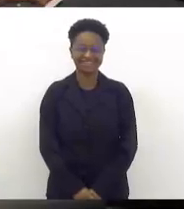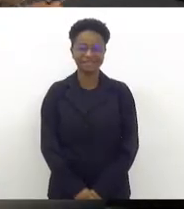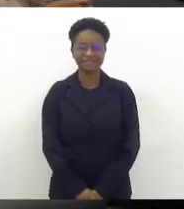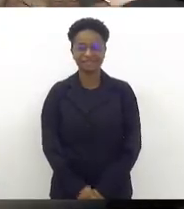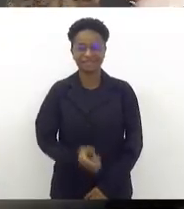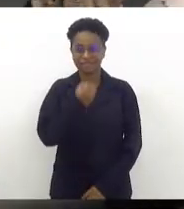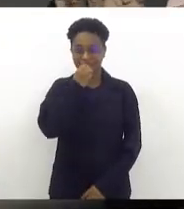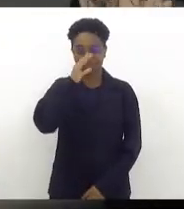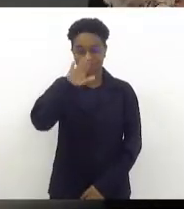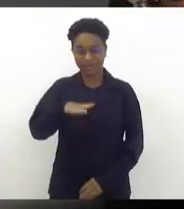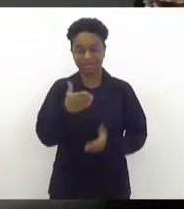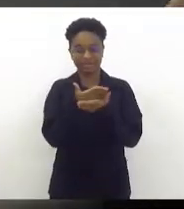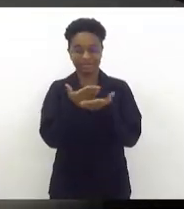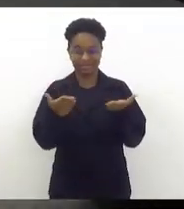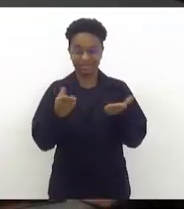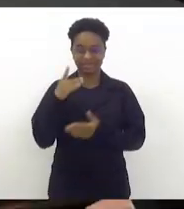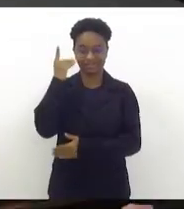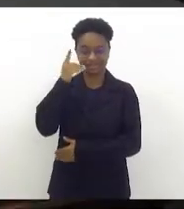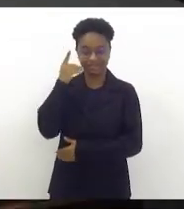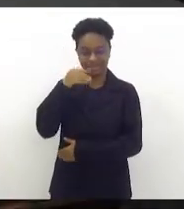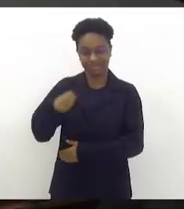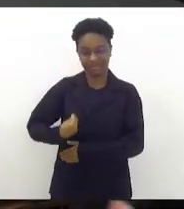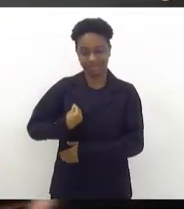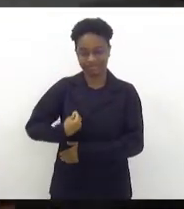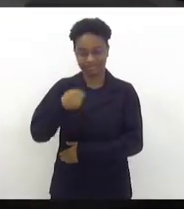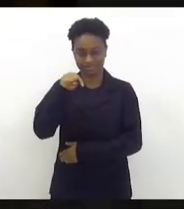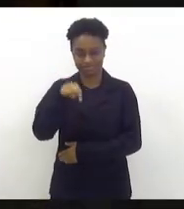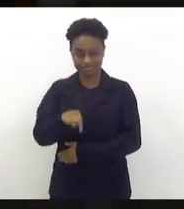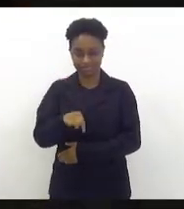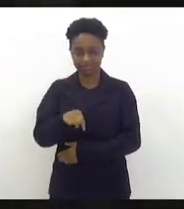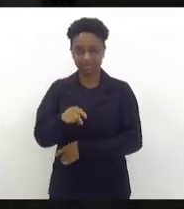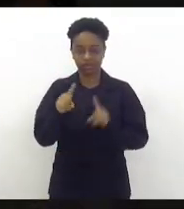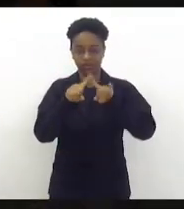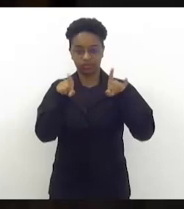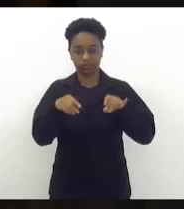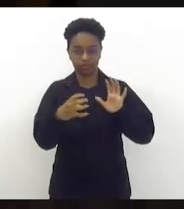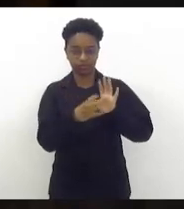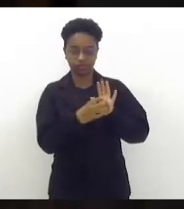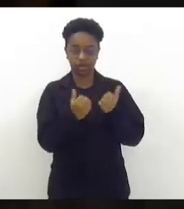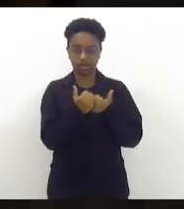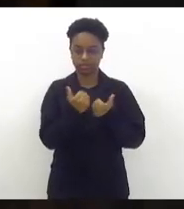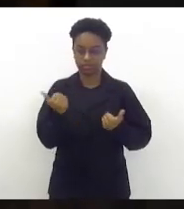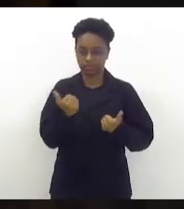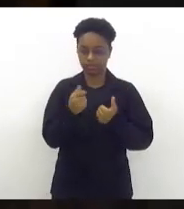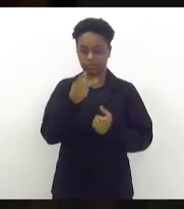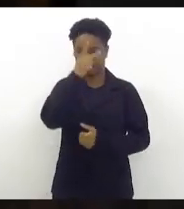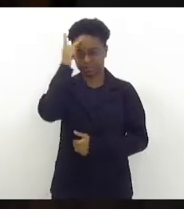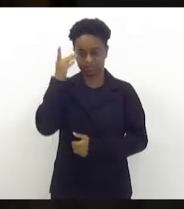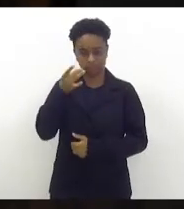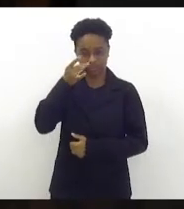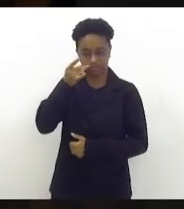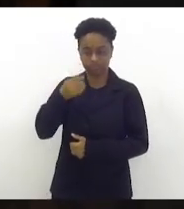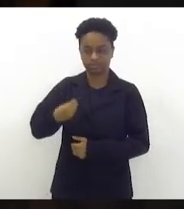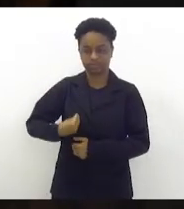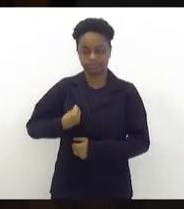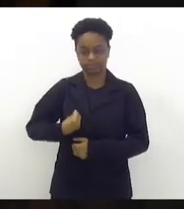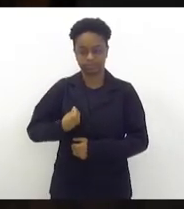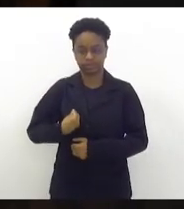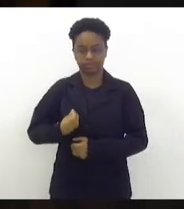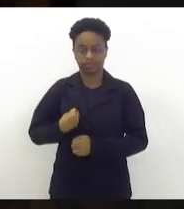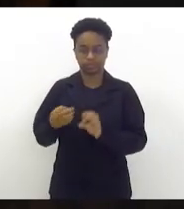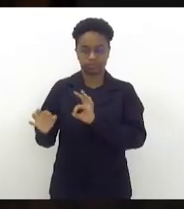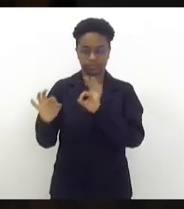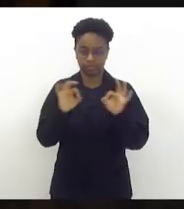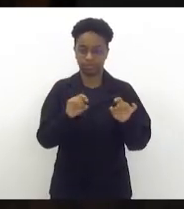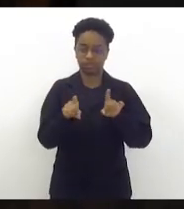Boa tarde, senhoras e senhores deputados, servidores, assessores, público presente,